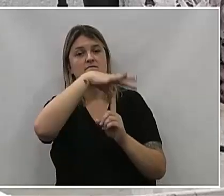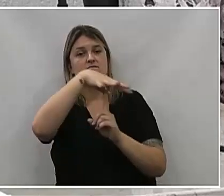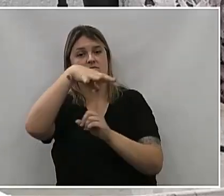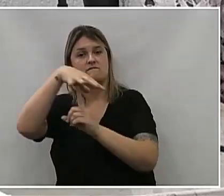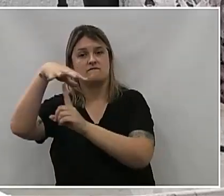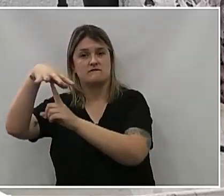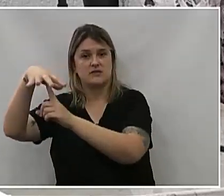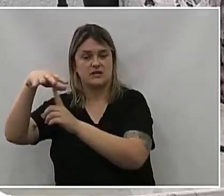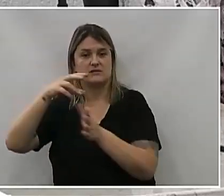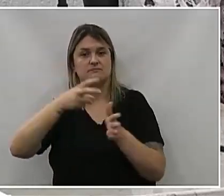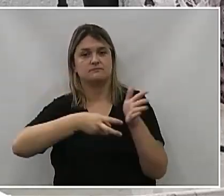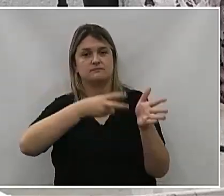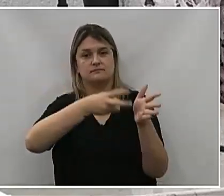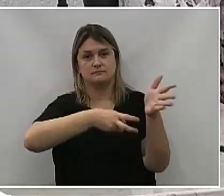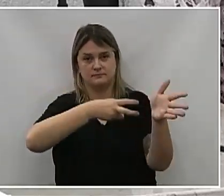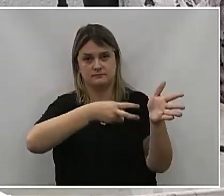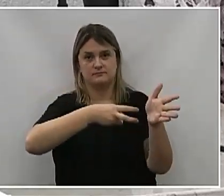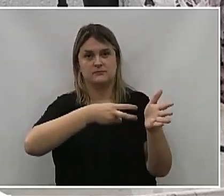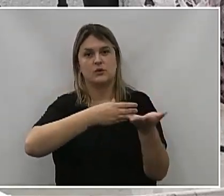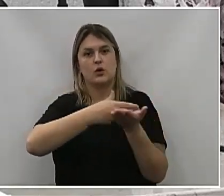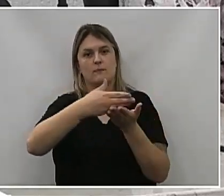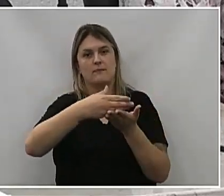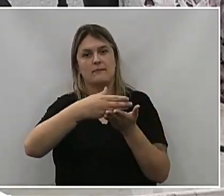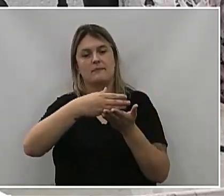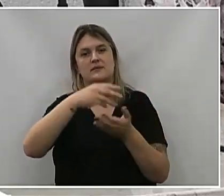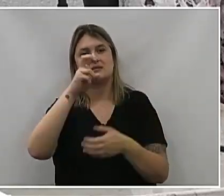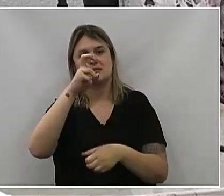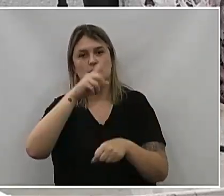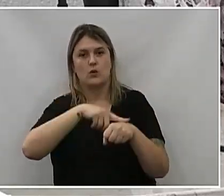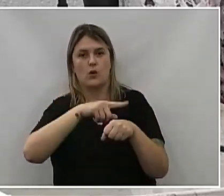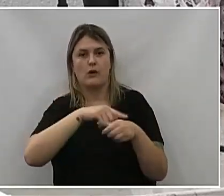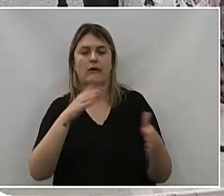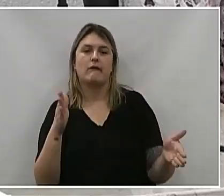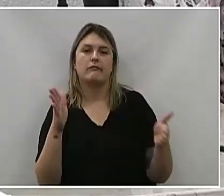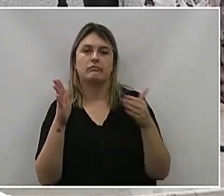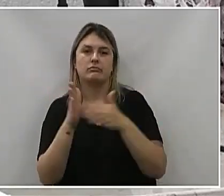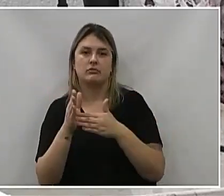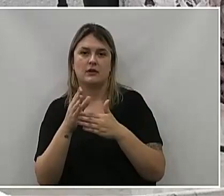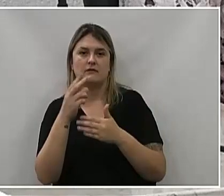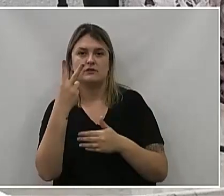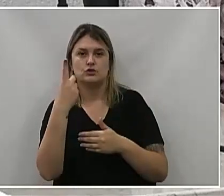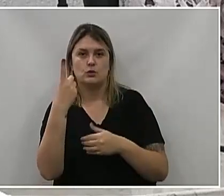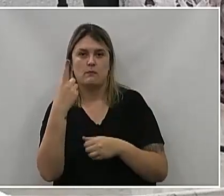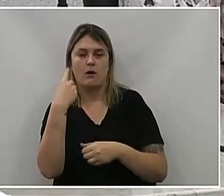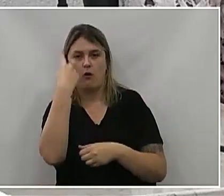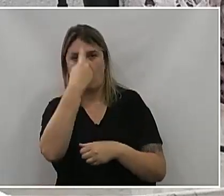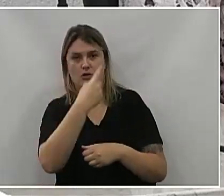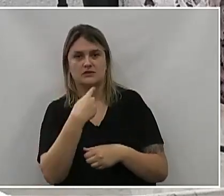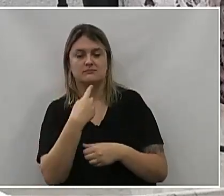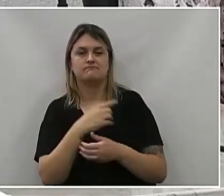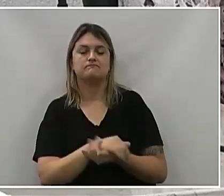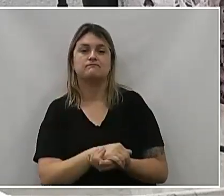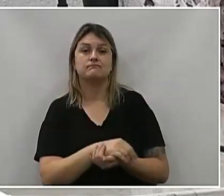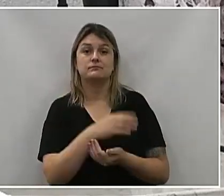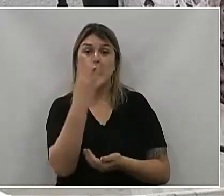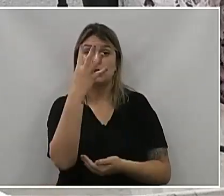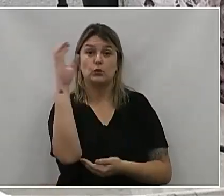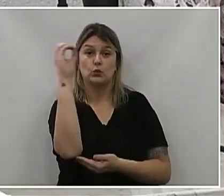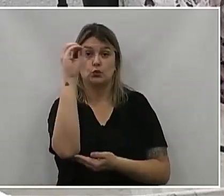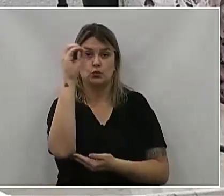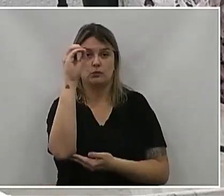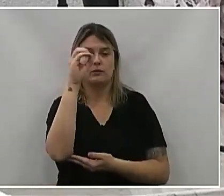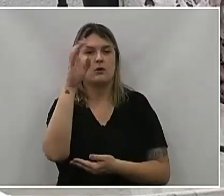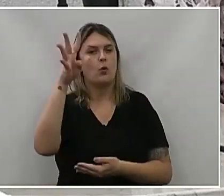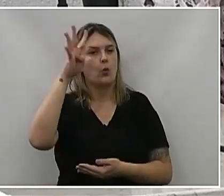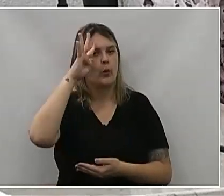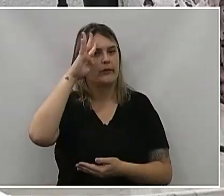ali na estação, a partir das 17 horas e vai até às 21 horas. Então, a partir do dia 4 de outubro,